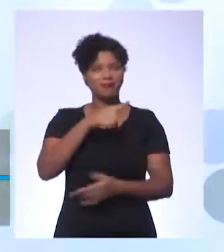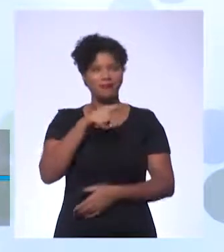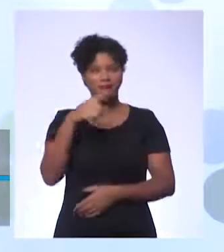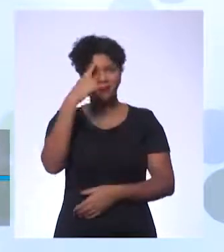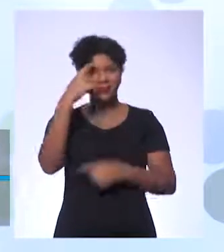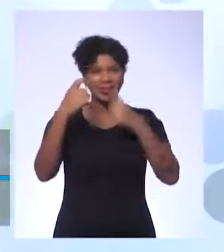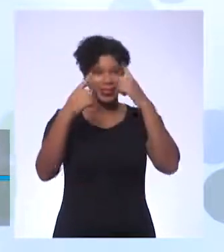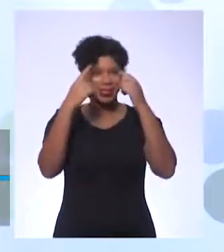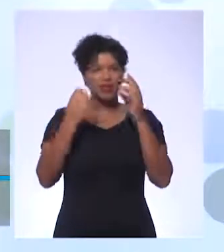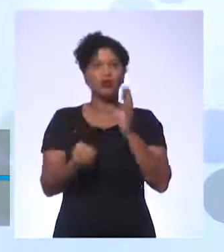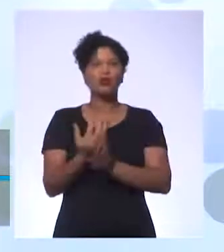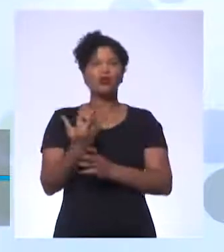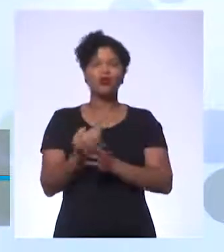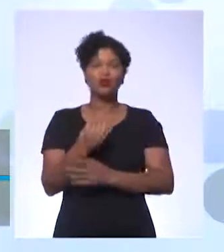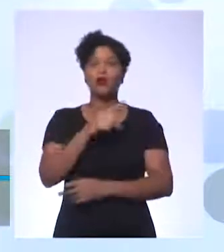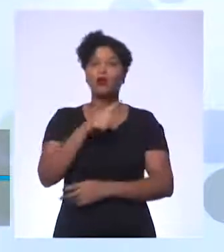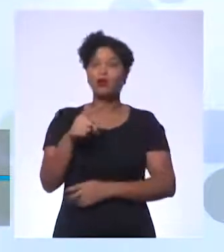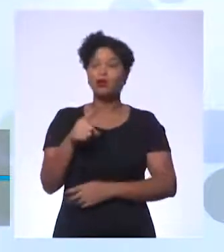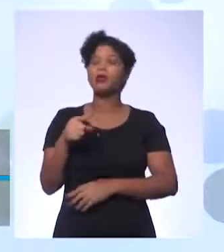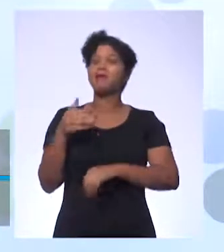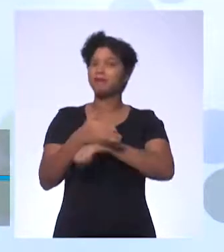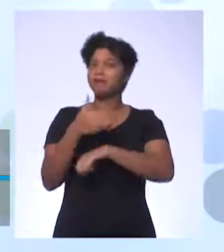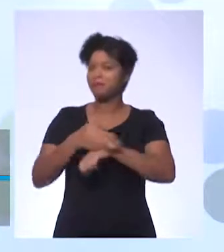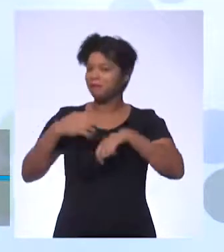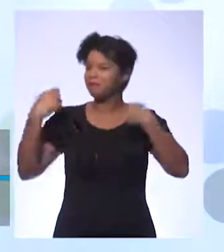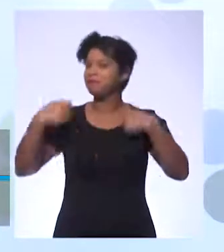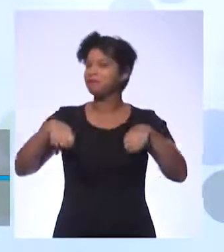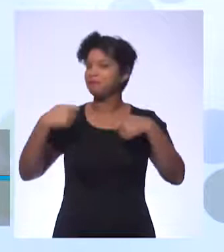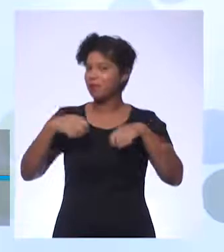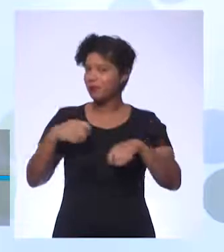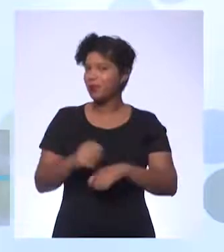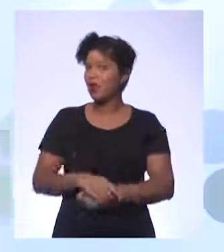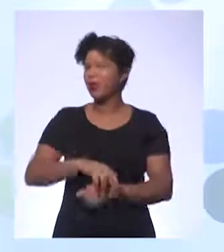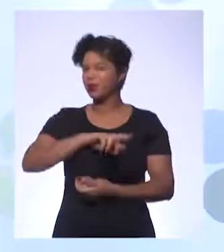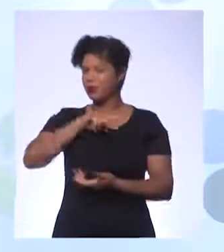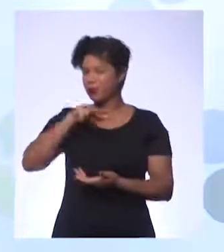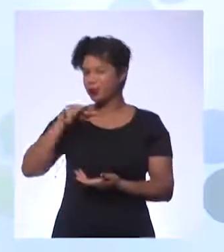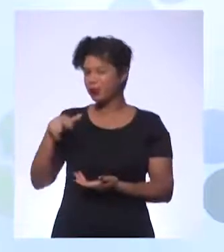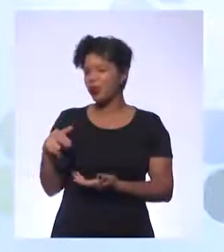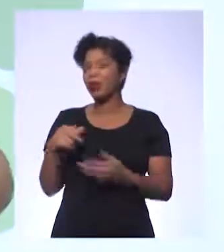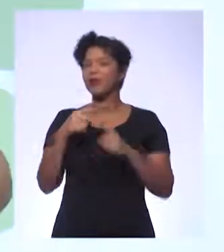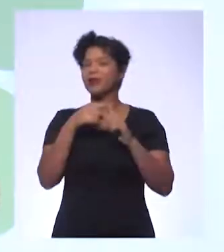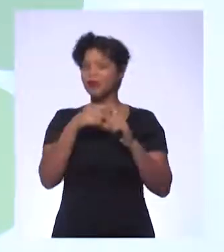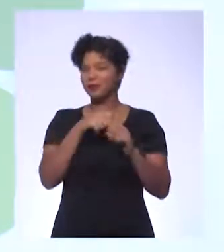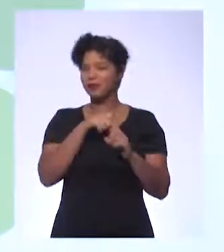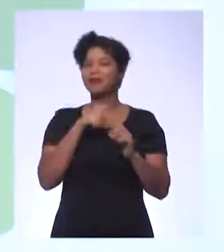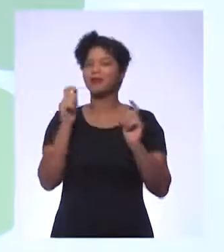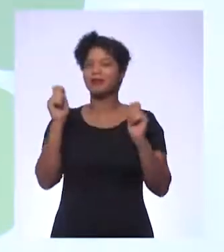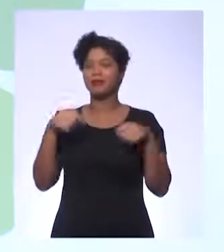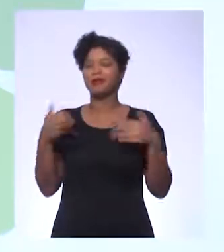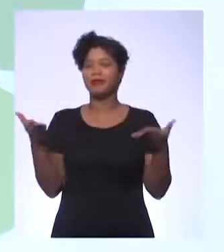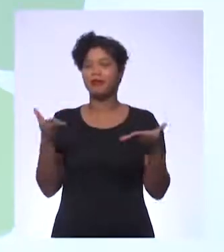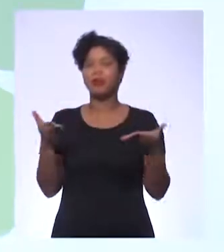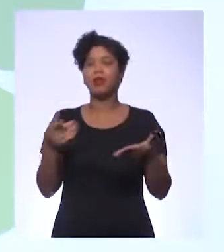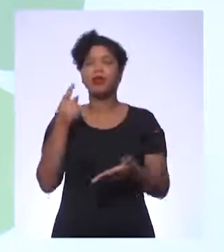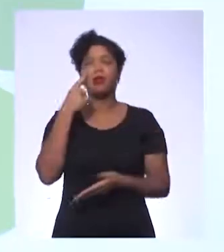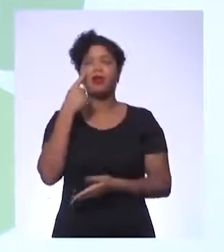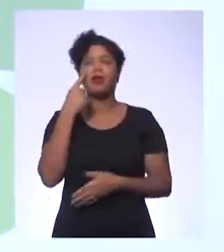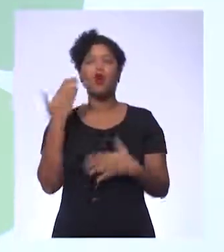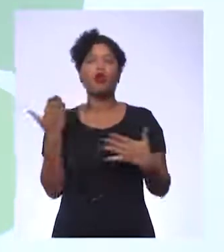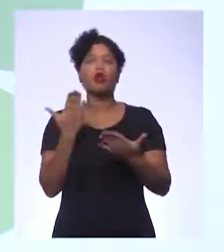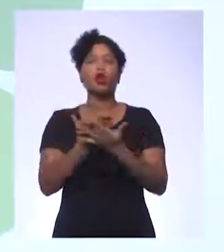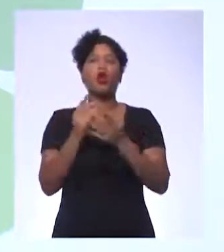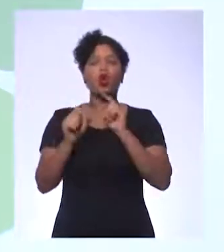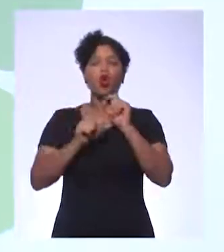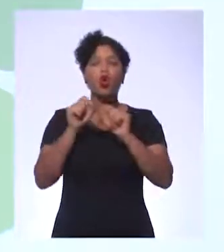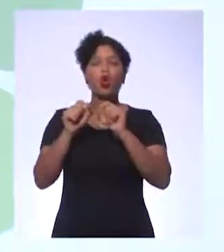criatividade e vocês precisam participar dessa aula porque, olha, tem coisa boa aí. Pois é, vamos lá apresentar a aula então, o